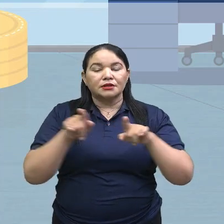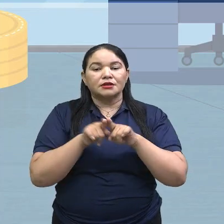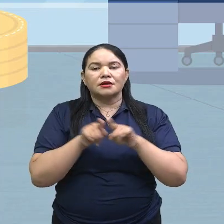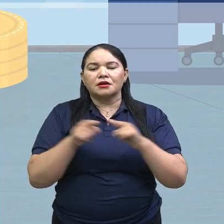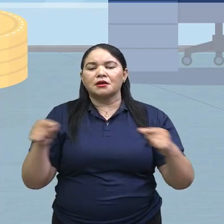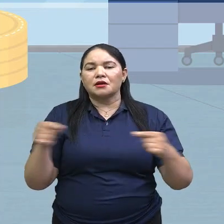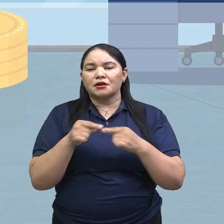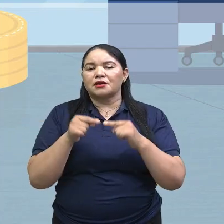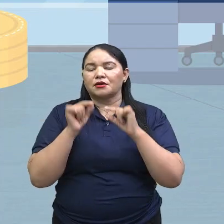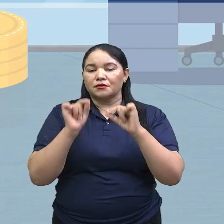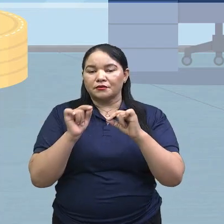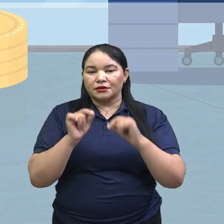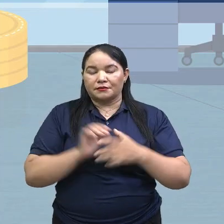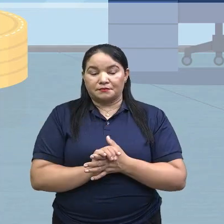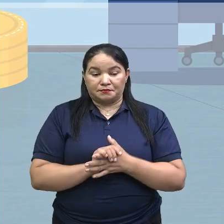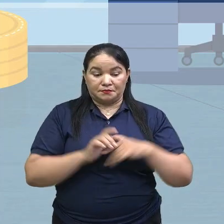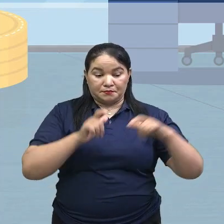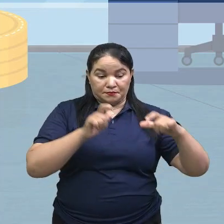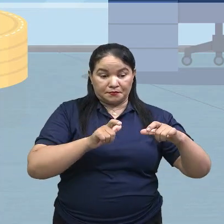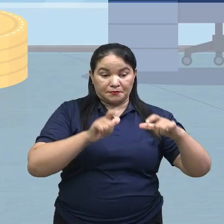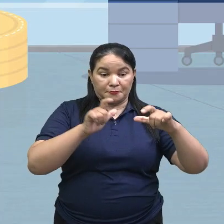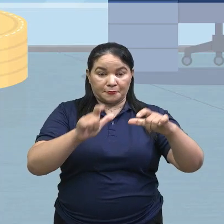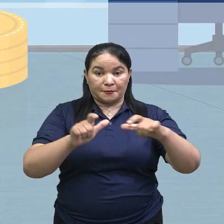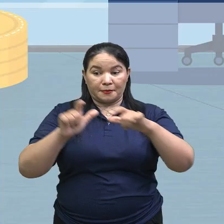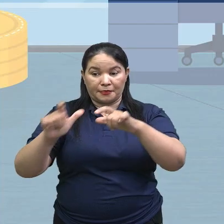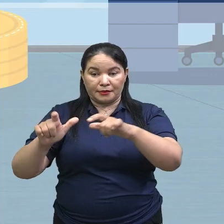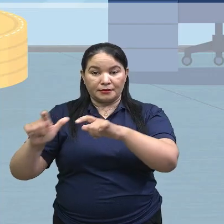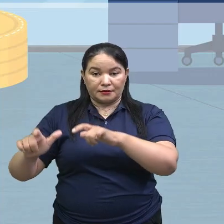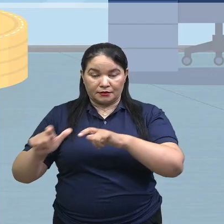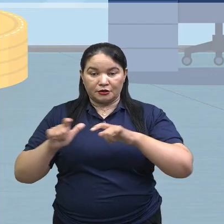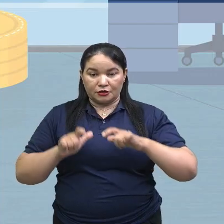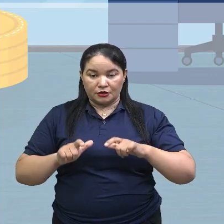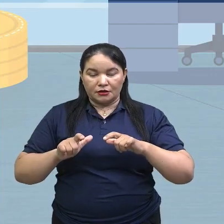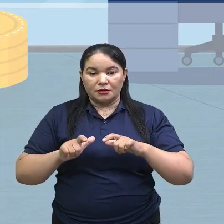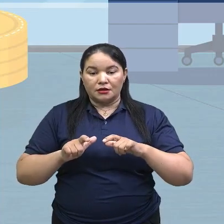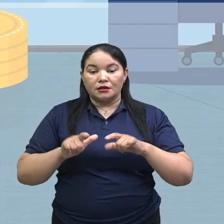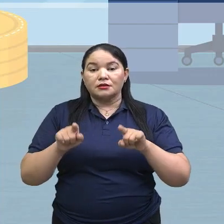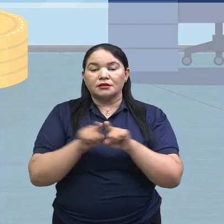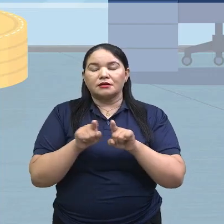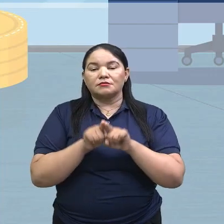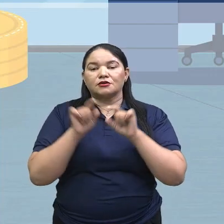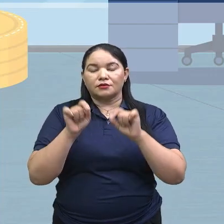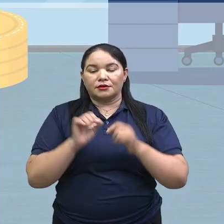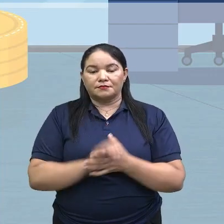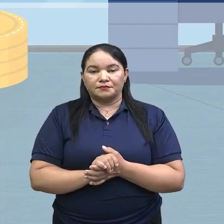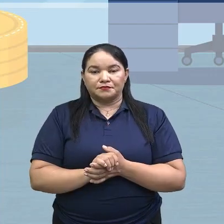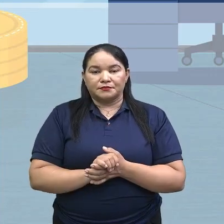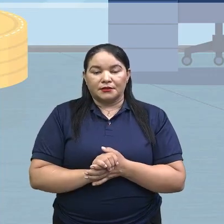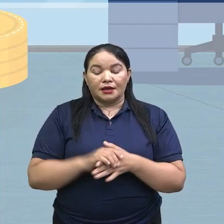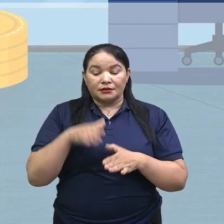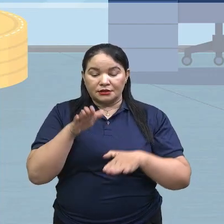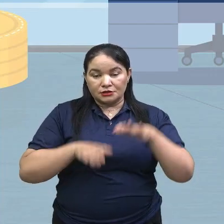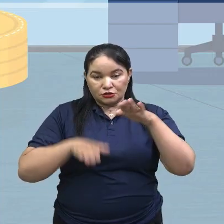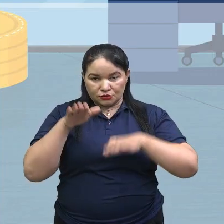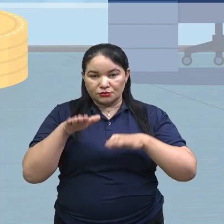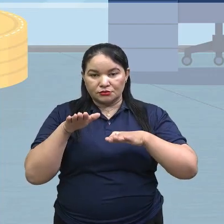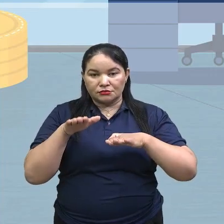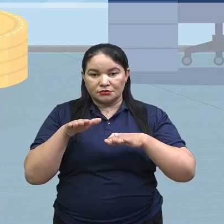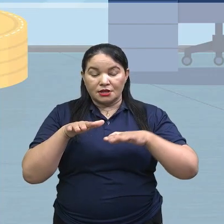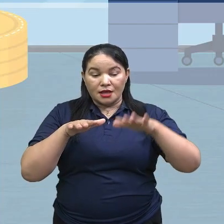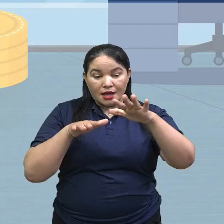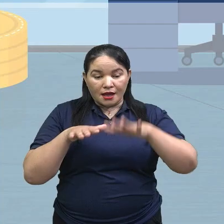questão da localização geográfica, e mais comum é a desigualdade entre áreas urbanas